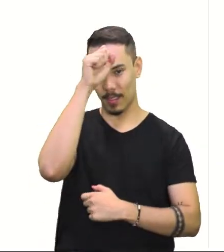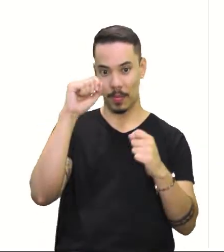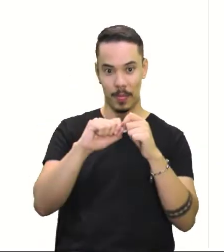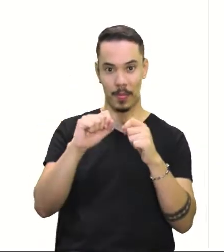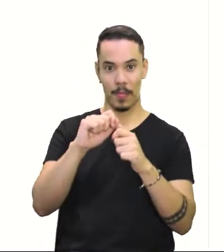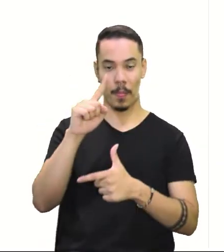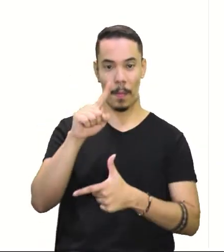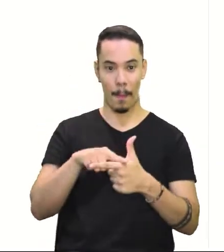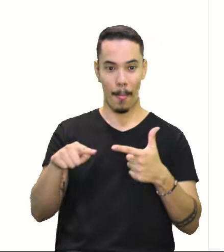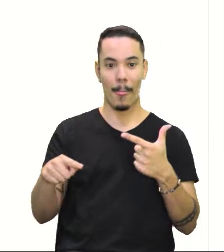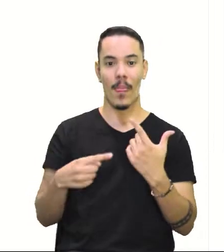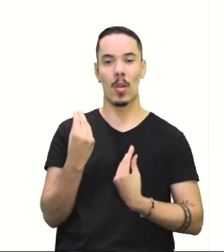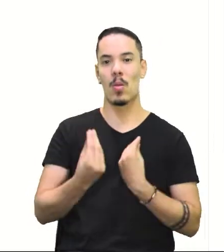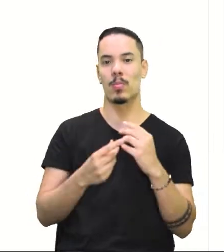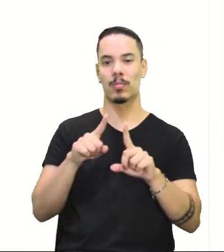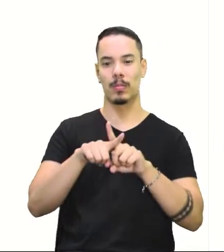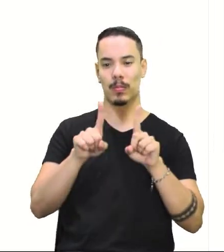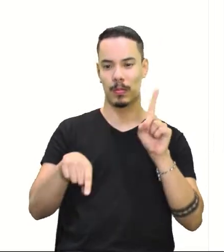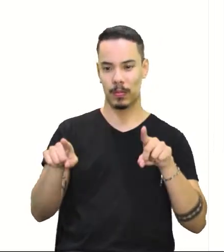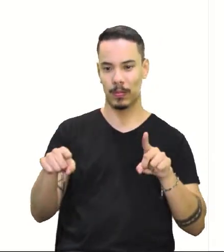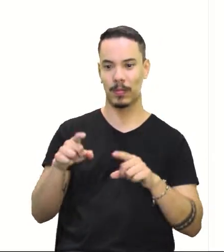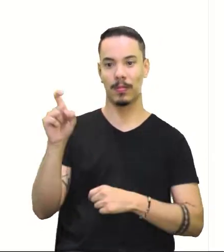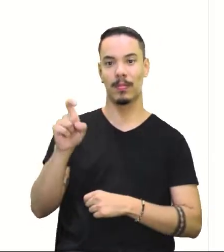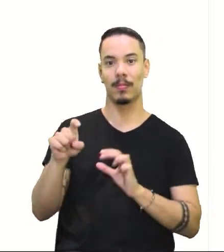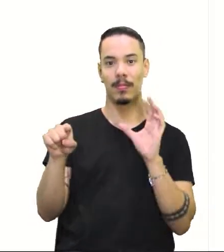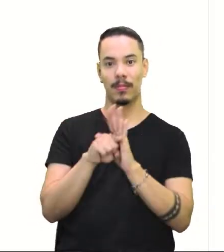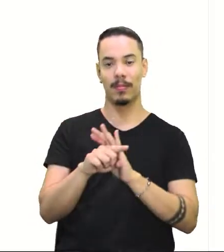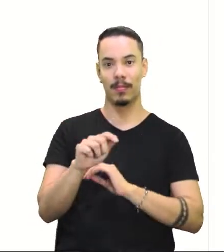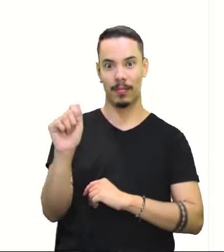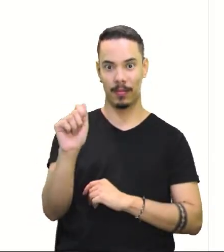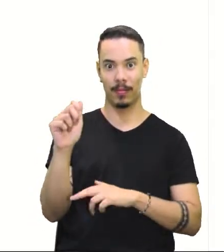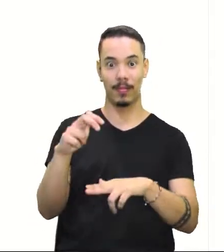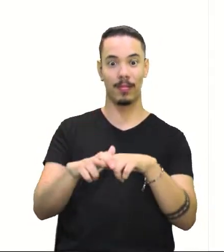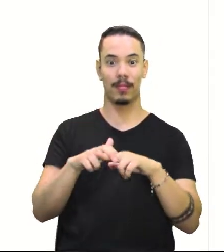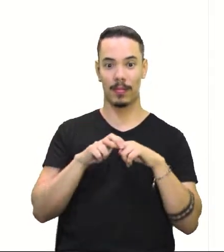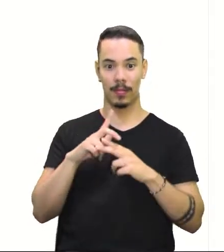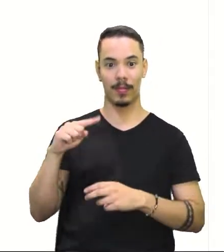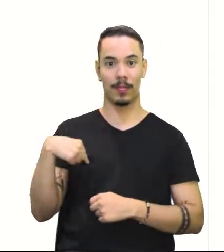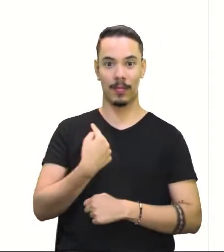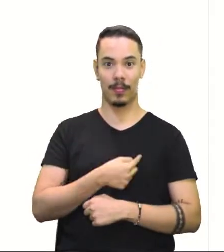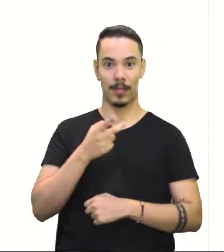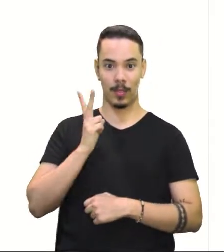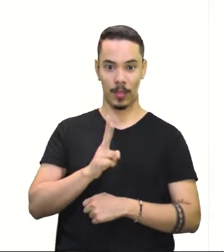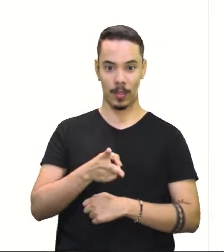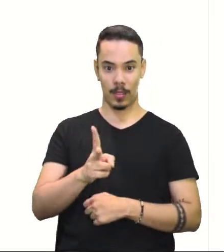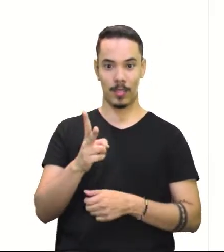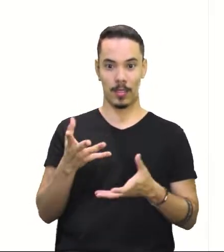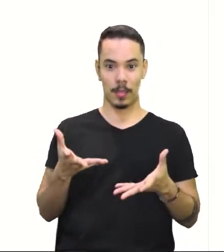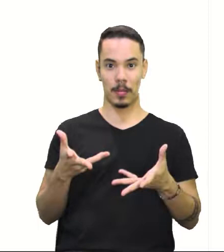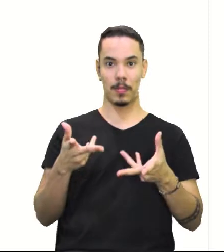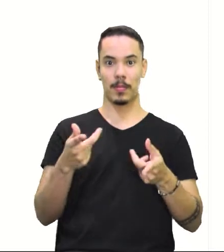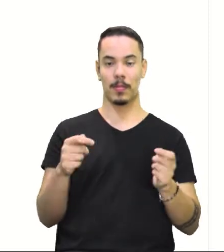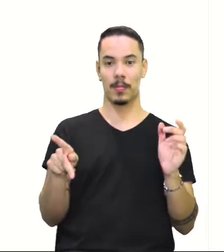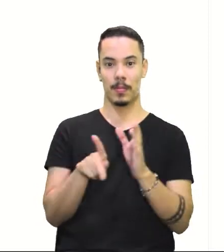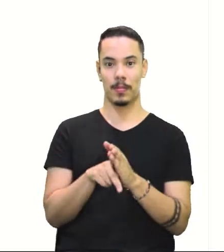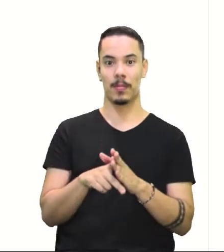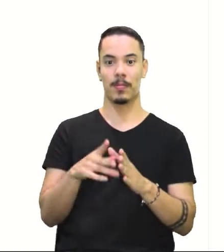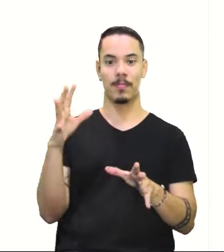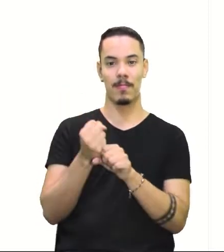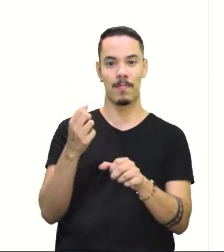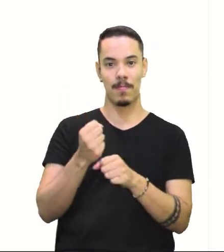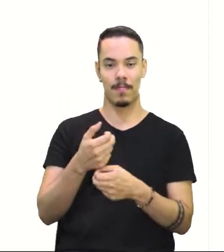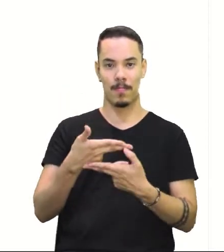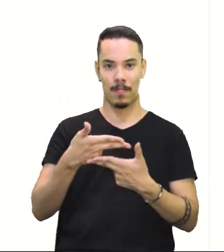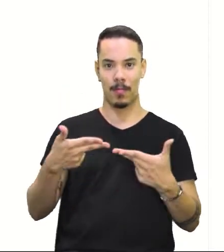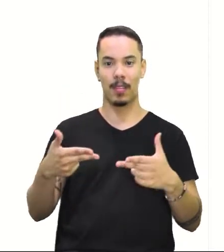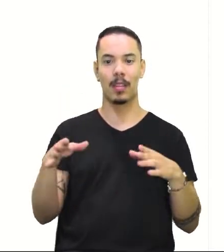né? Por uma variável, por exemplo, x menos a. Então a gente continua com a habilidade de realizar operações e agora